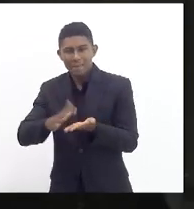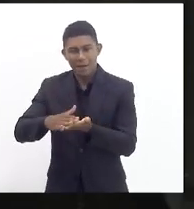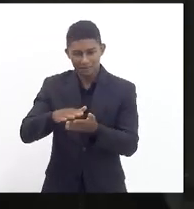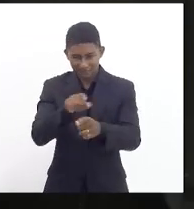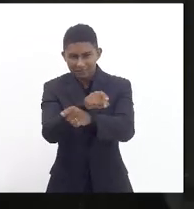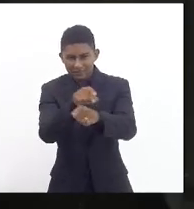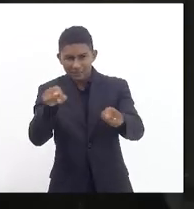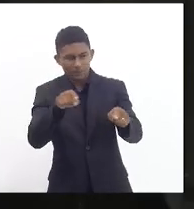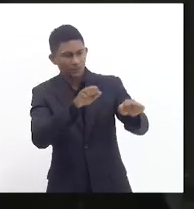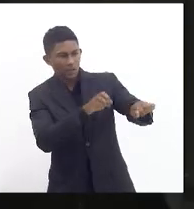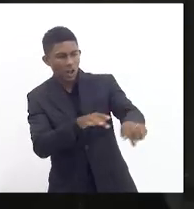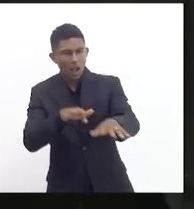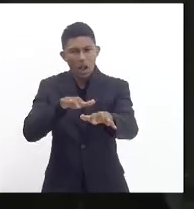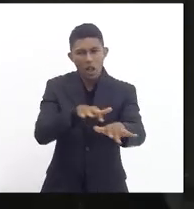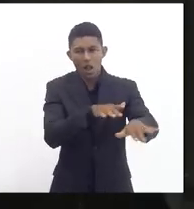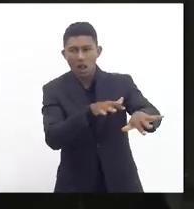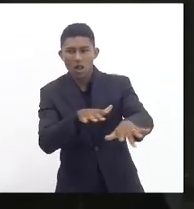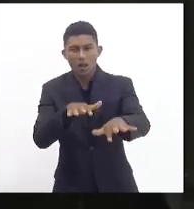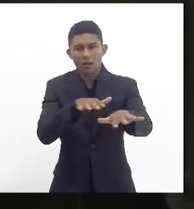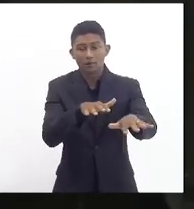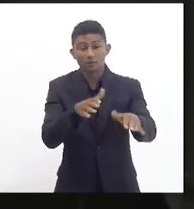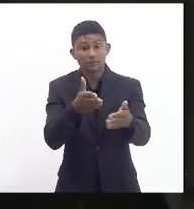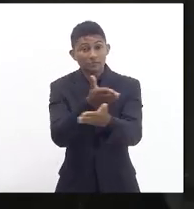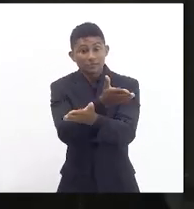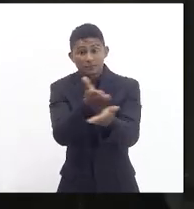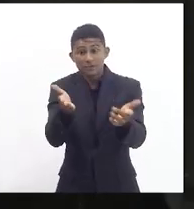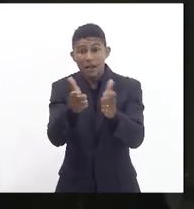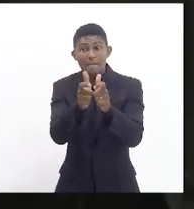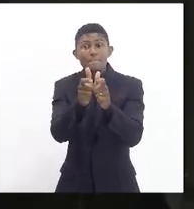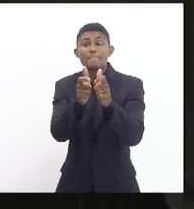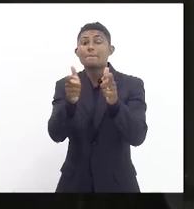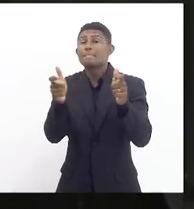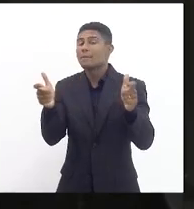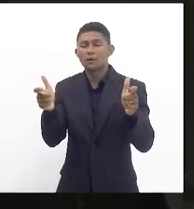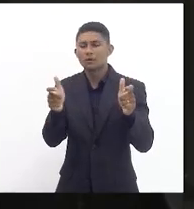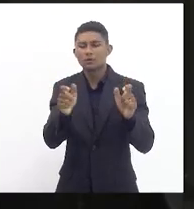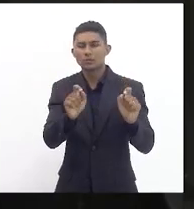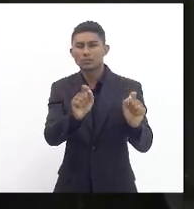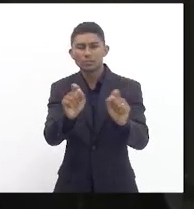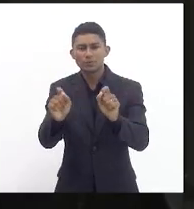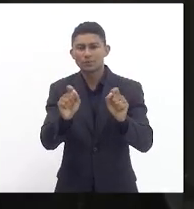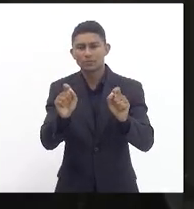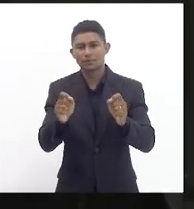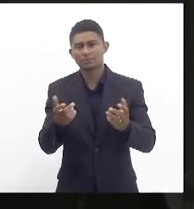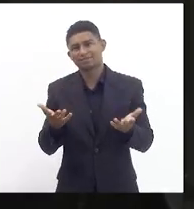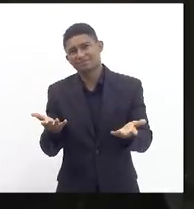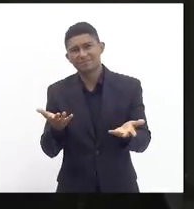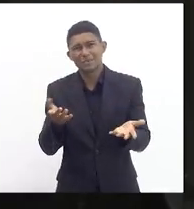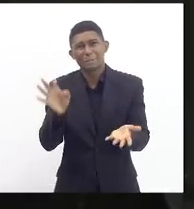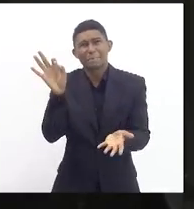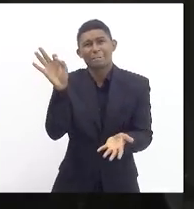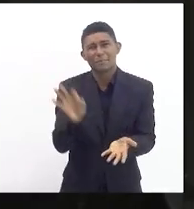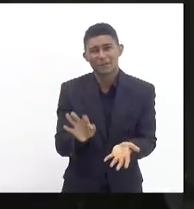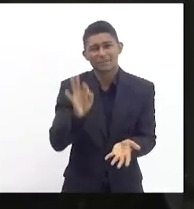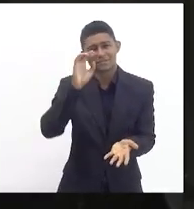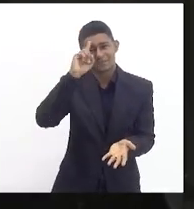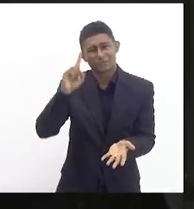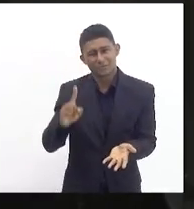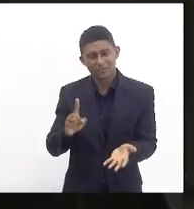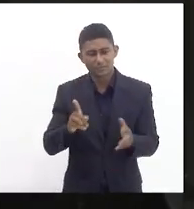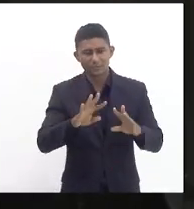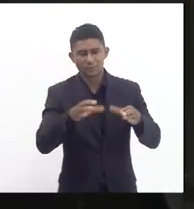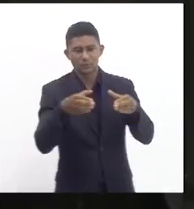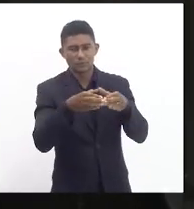maioria, não sei definir qual o percentual entre o grupo